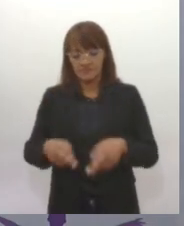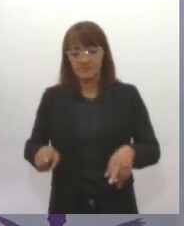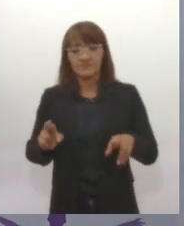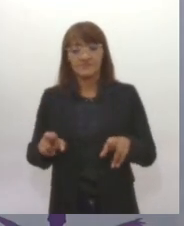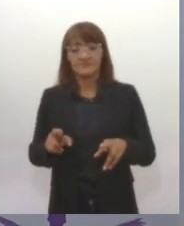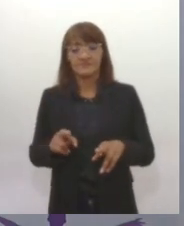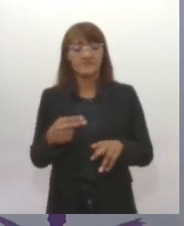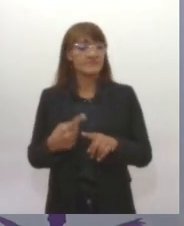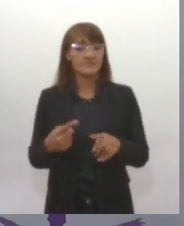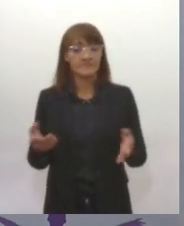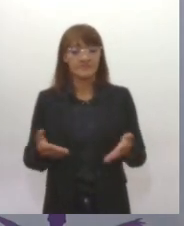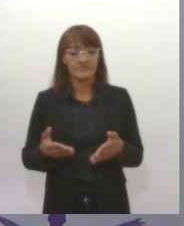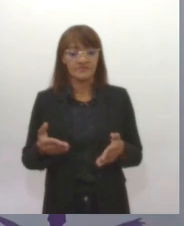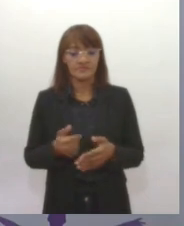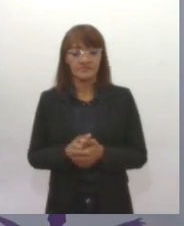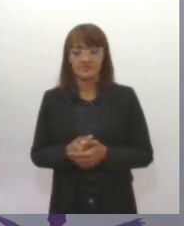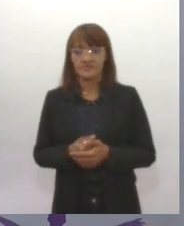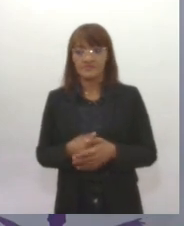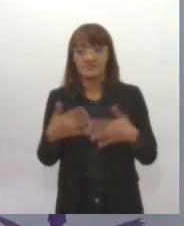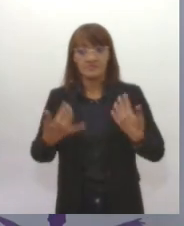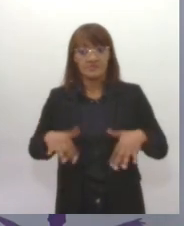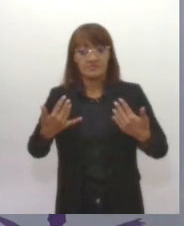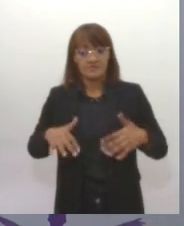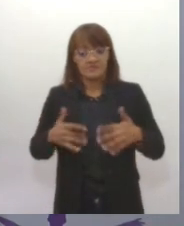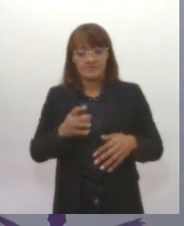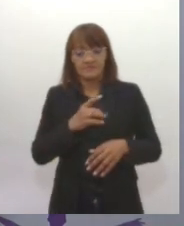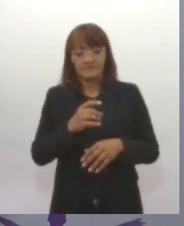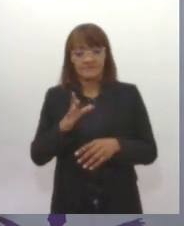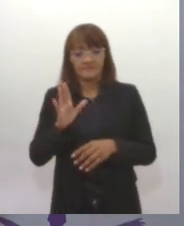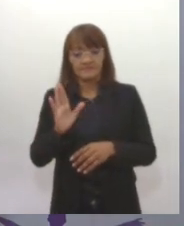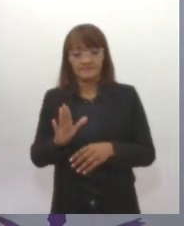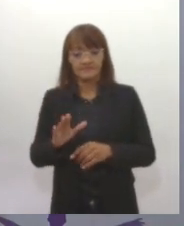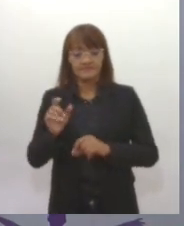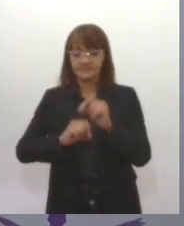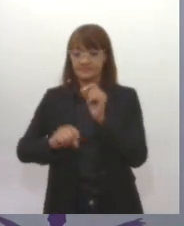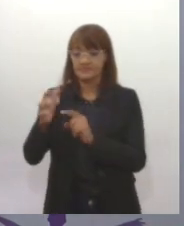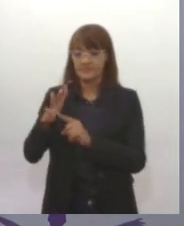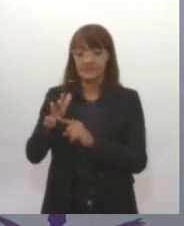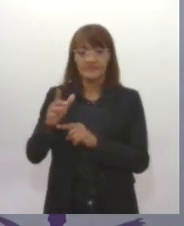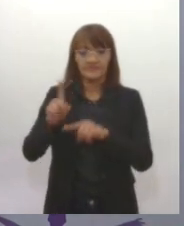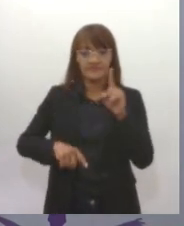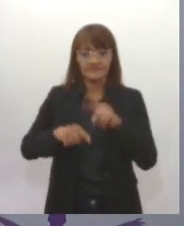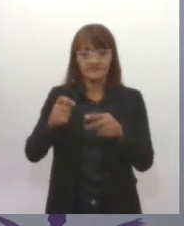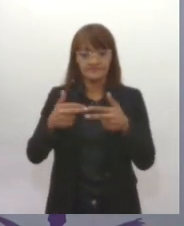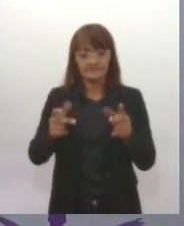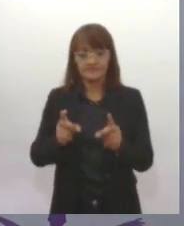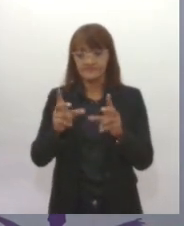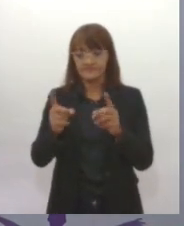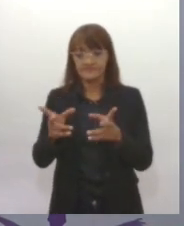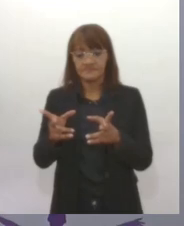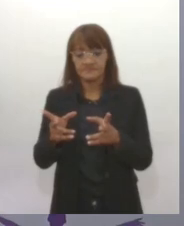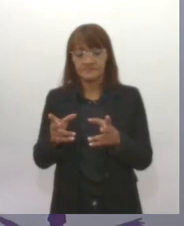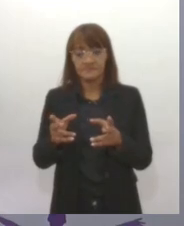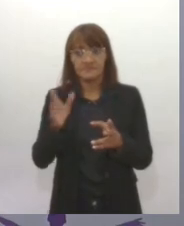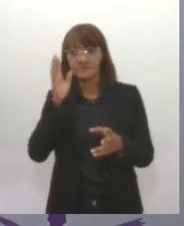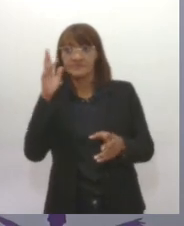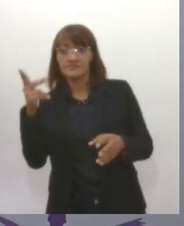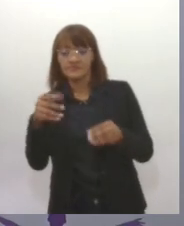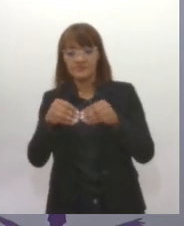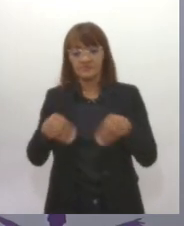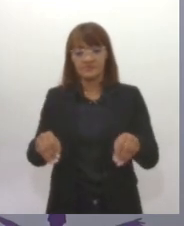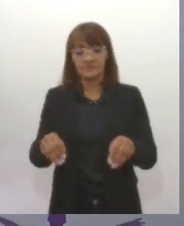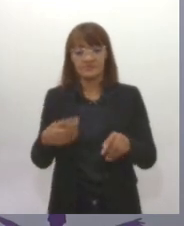temor, né, é que essas feiras, né, essas feiras que eu acabei de falar agora, elas venham ser prejudicadas por conta dessas chuvas de verão, né, onde